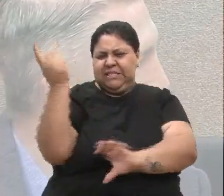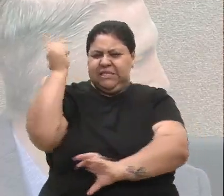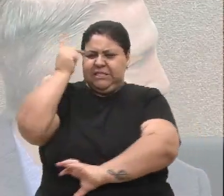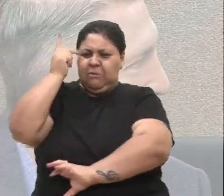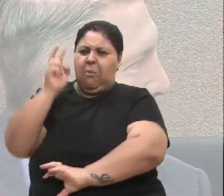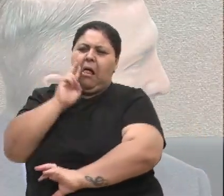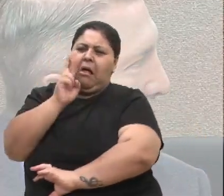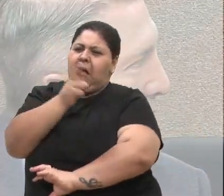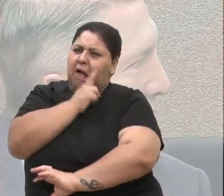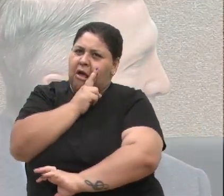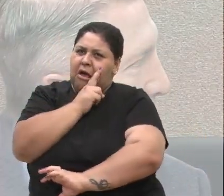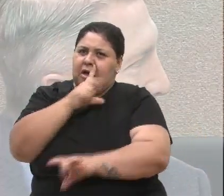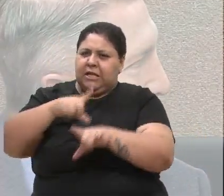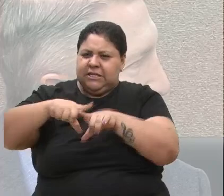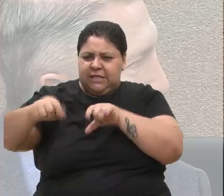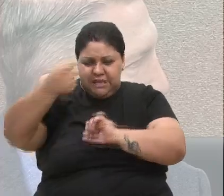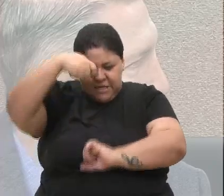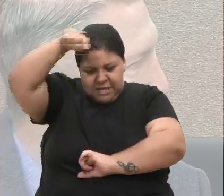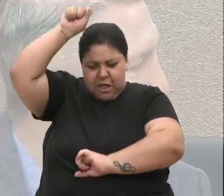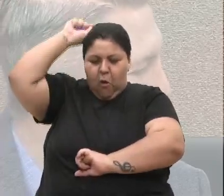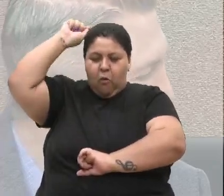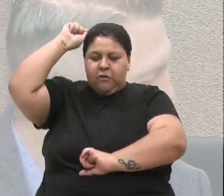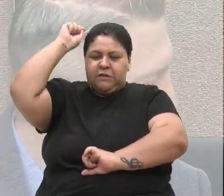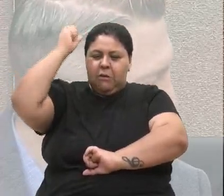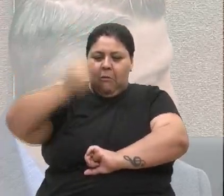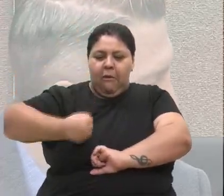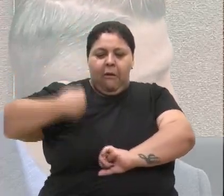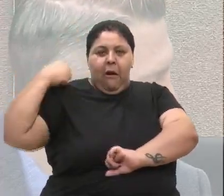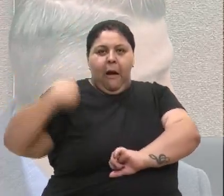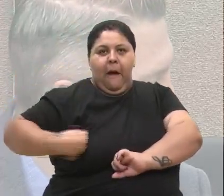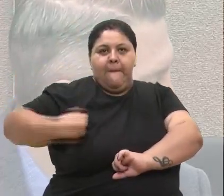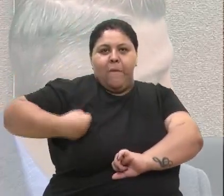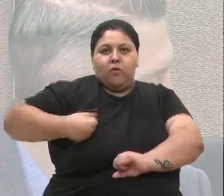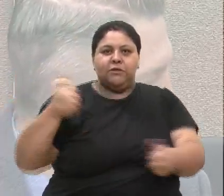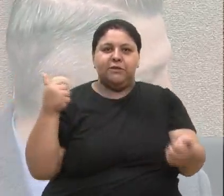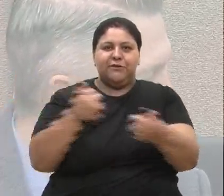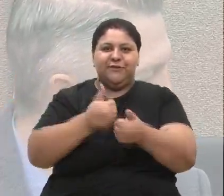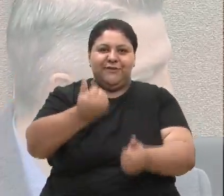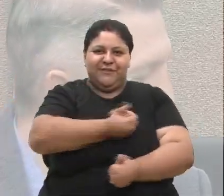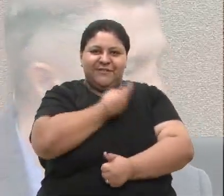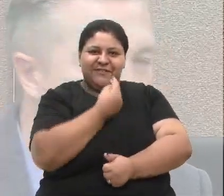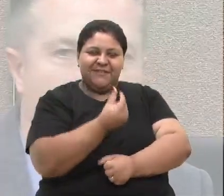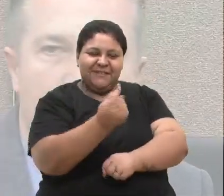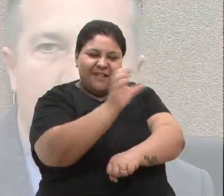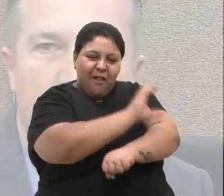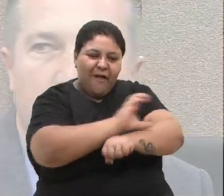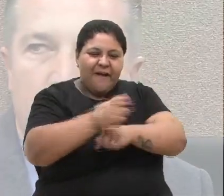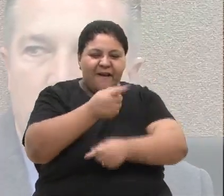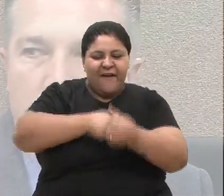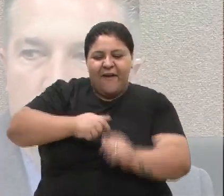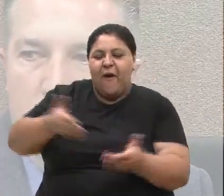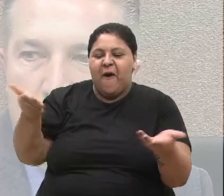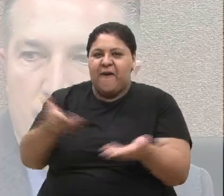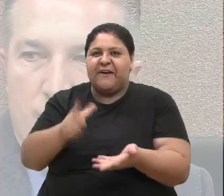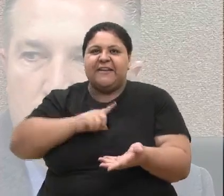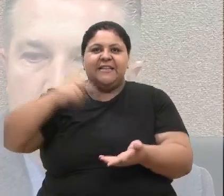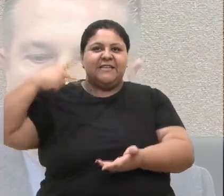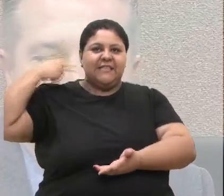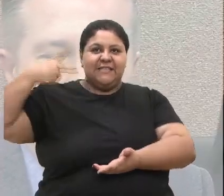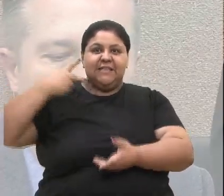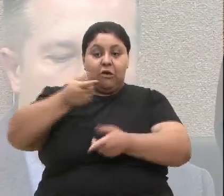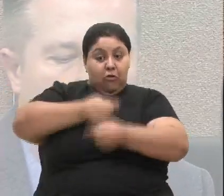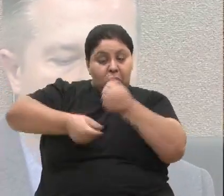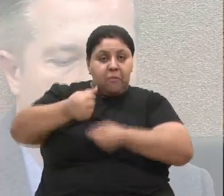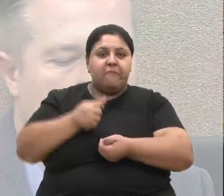restaurante, eu saí da UX, mas a UX continua comigo. Vida longa, curso de economia. Hoje nós temos vereadores